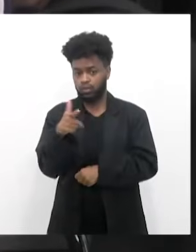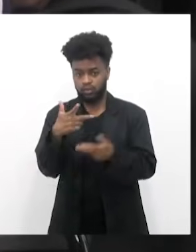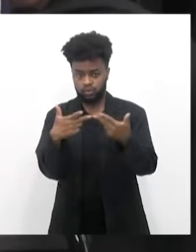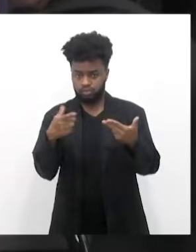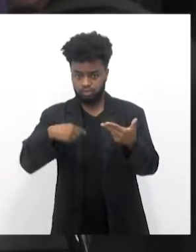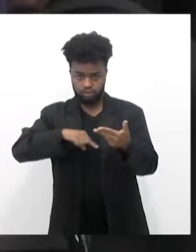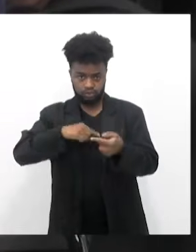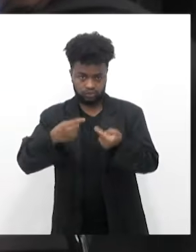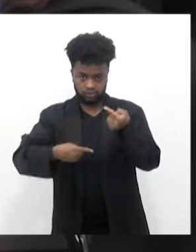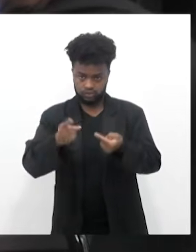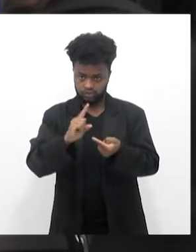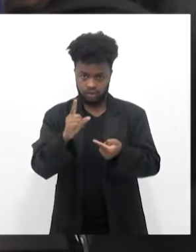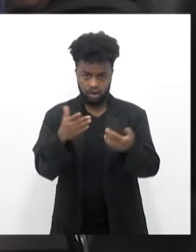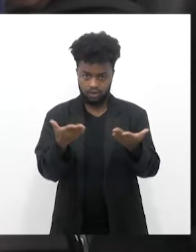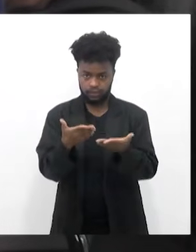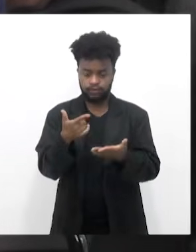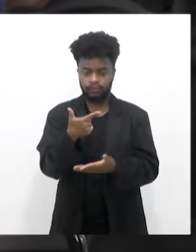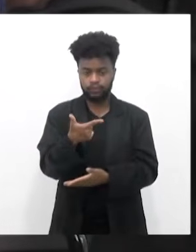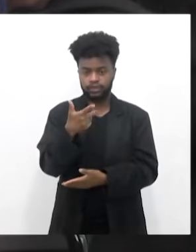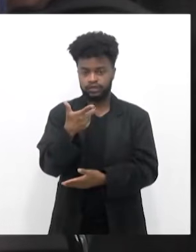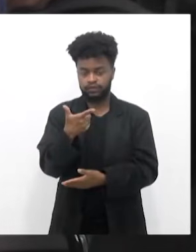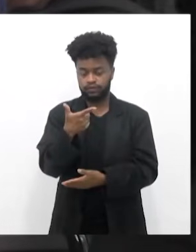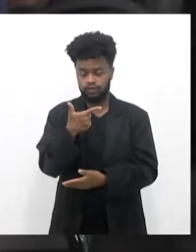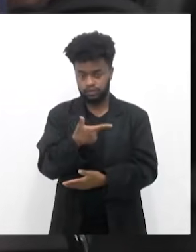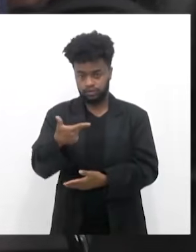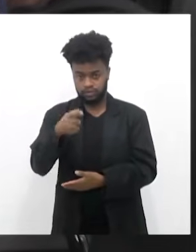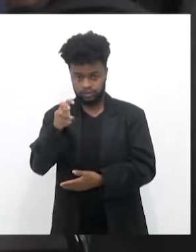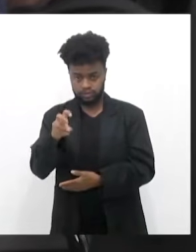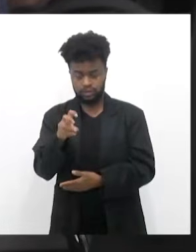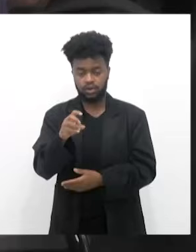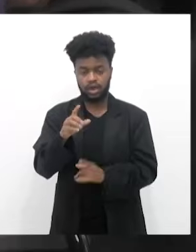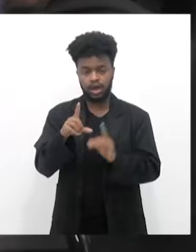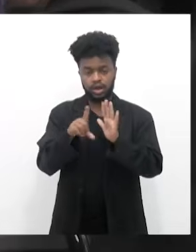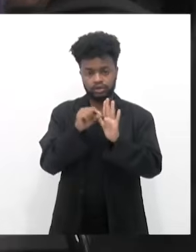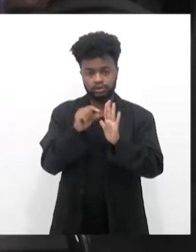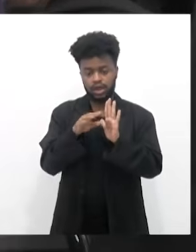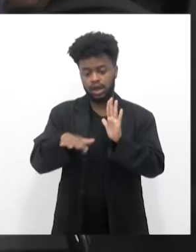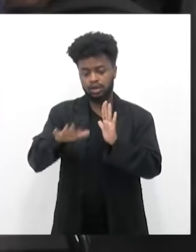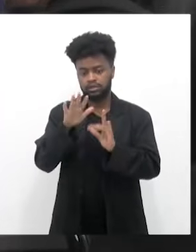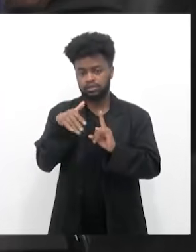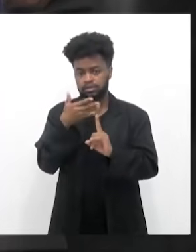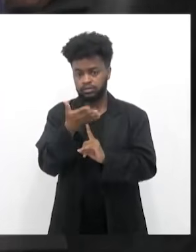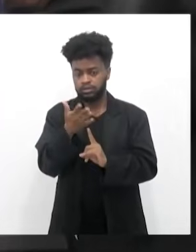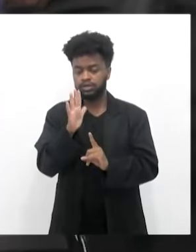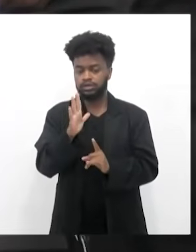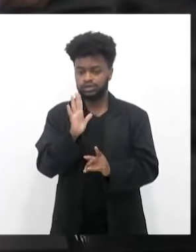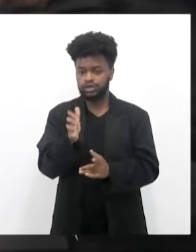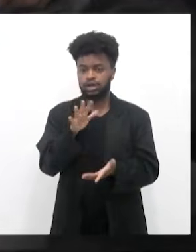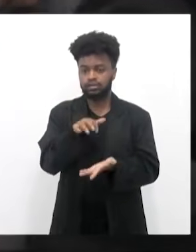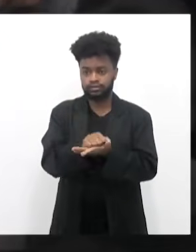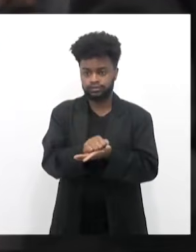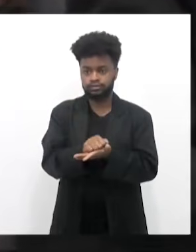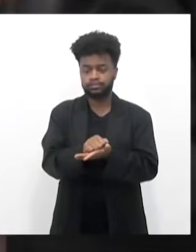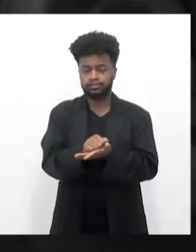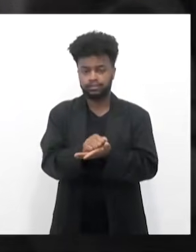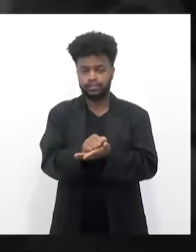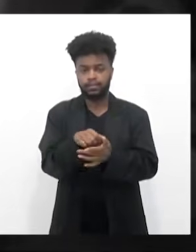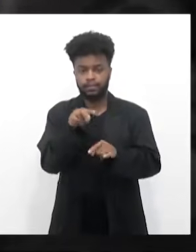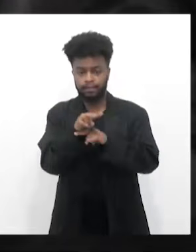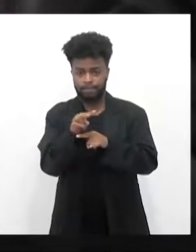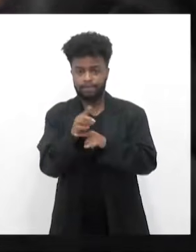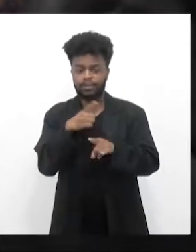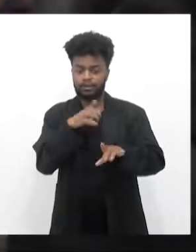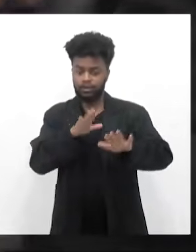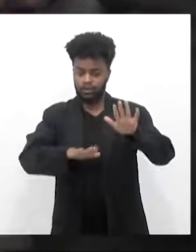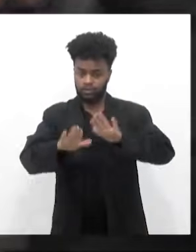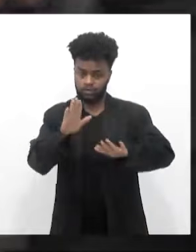está discutindo, no artigo 225, que é a área ambiental, está consagrado o princípio da prevenção e da